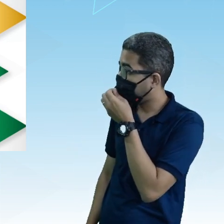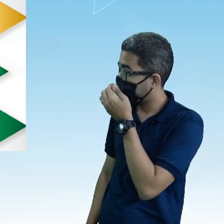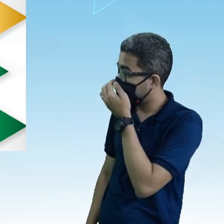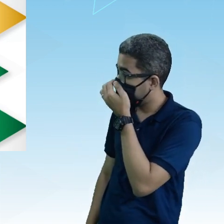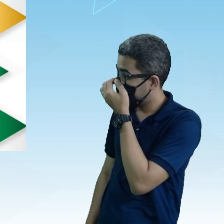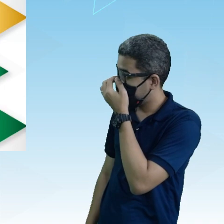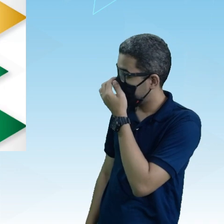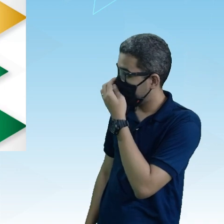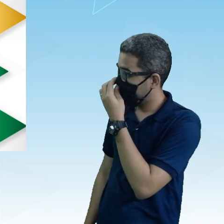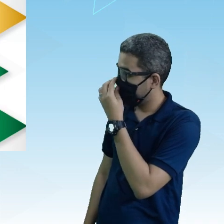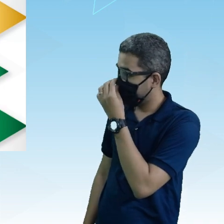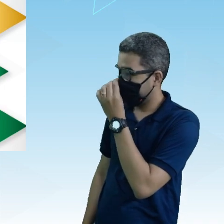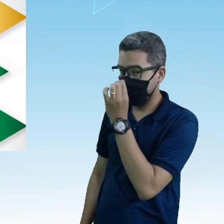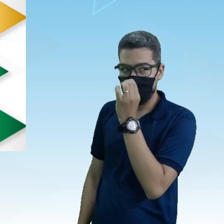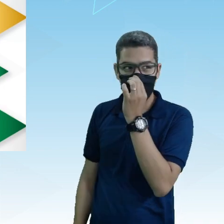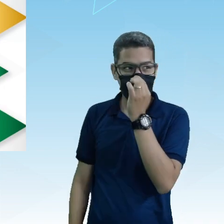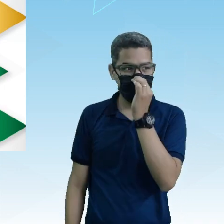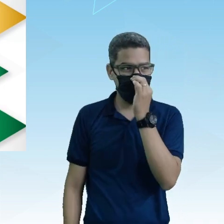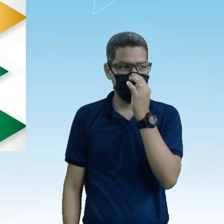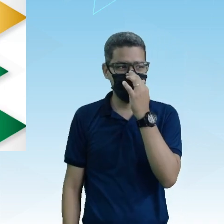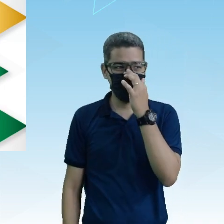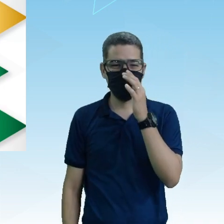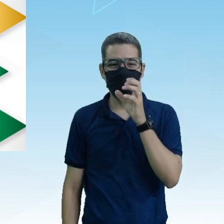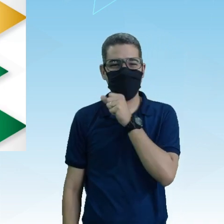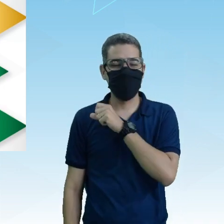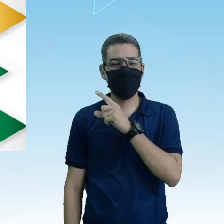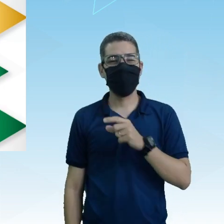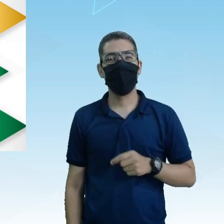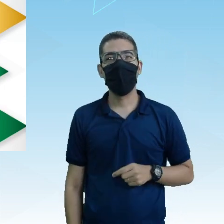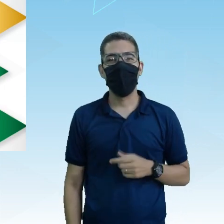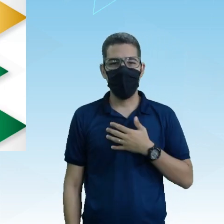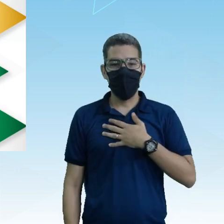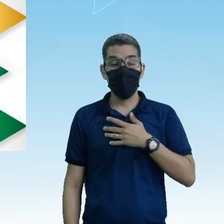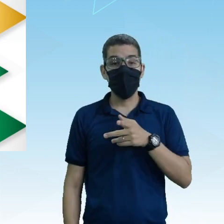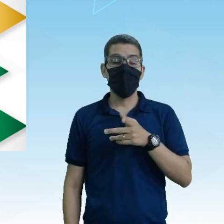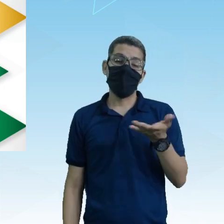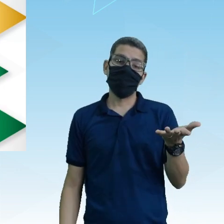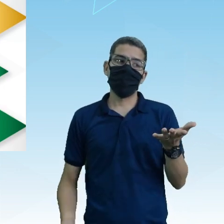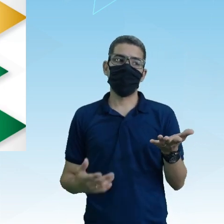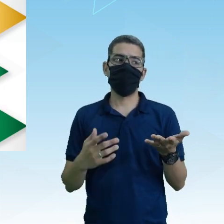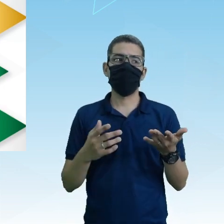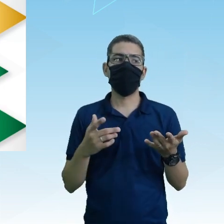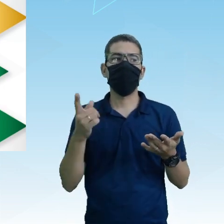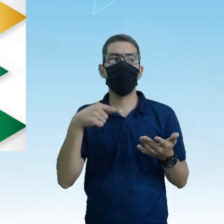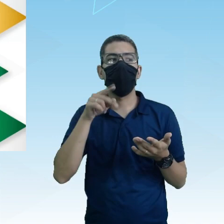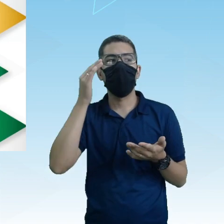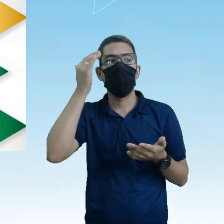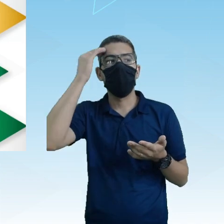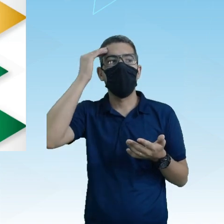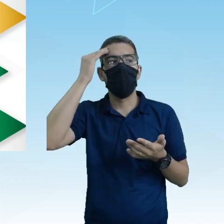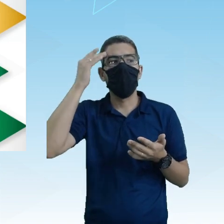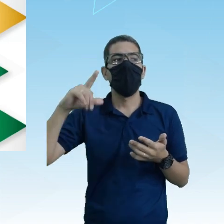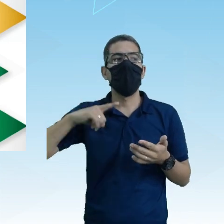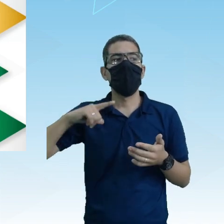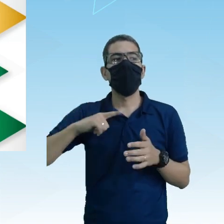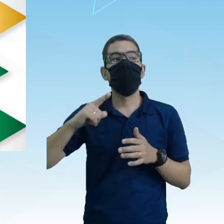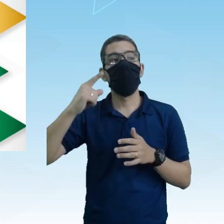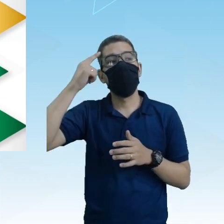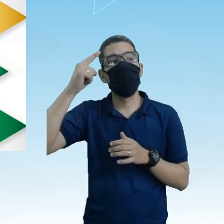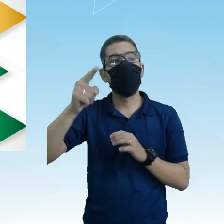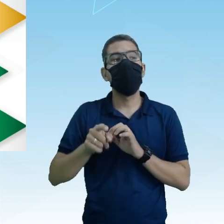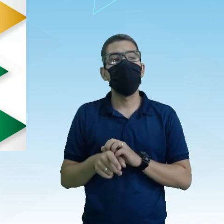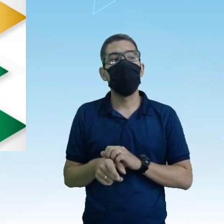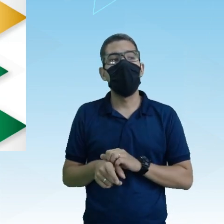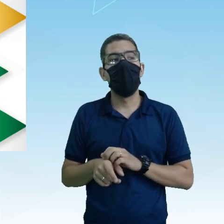animação. É essa aqui, tá? Foi rápido demais. Gostou? Então, é a partir dessa animação que a gente vai entender a ideia de